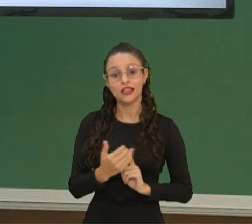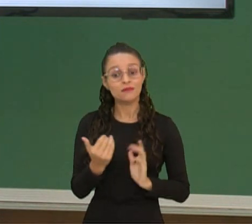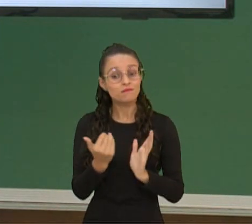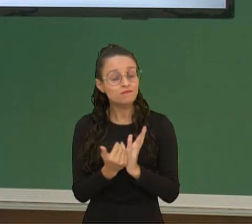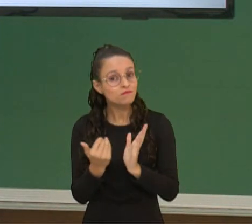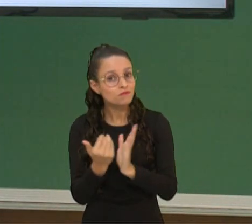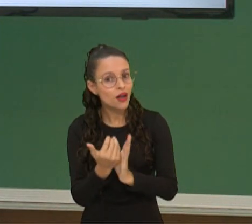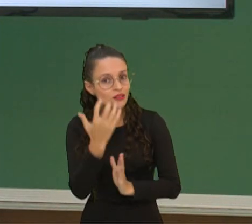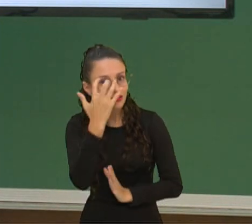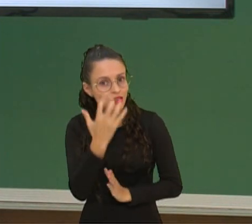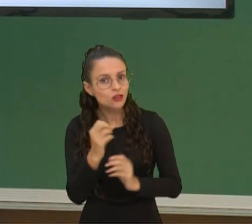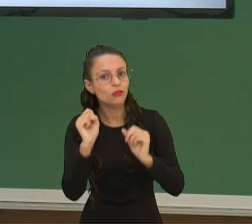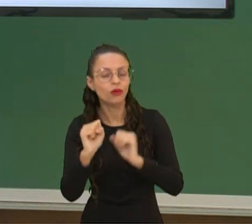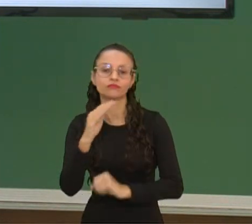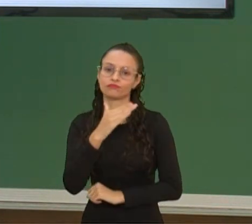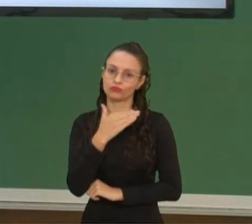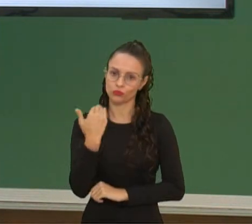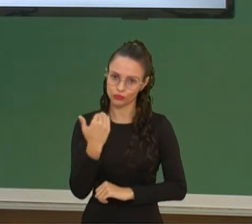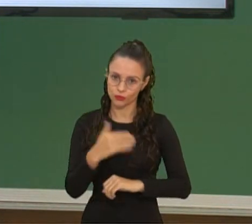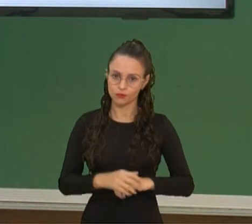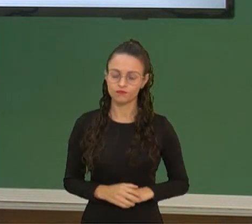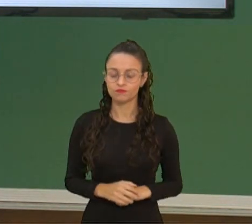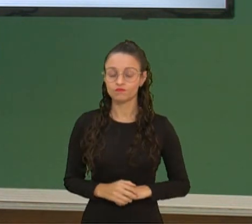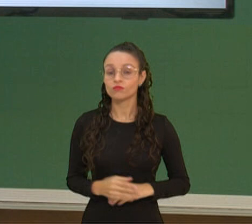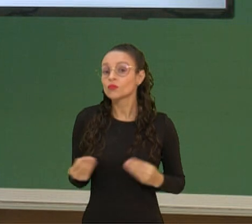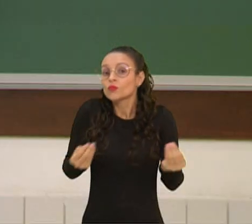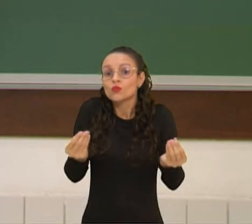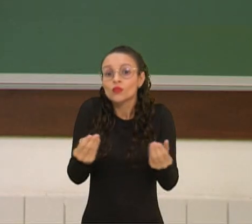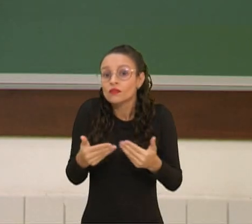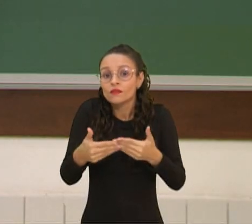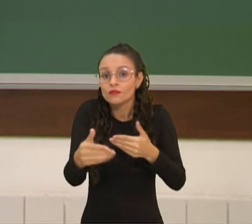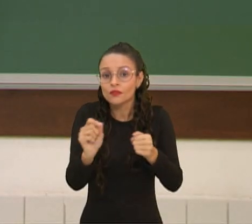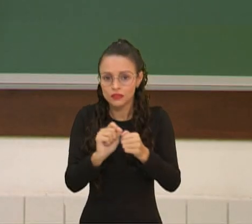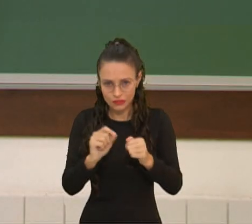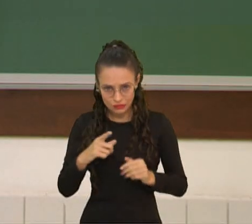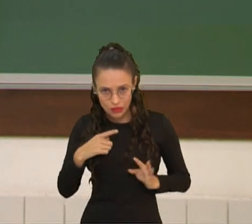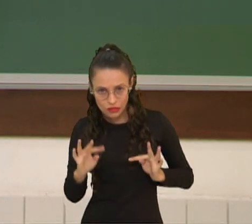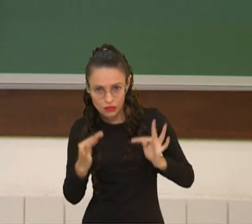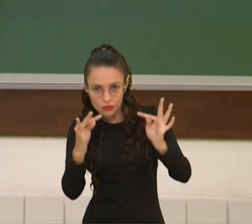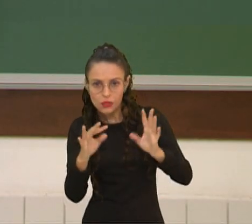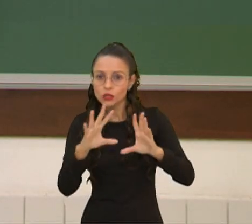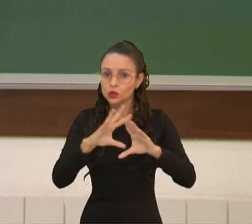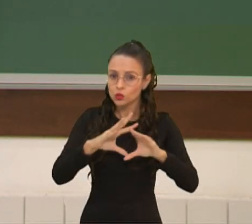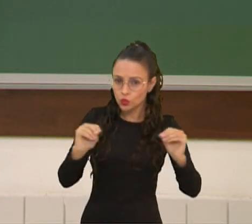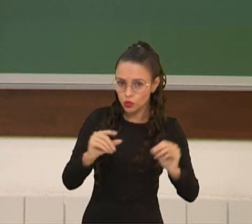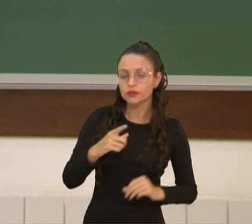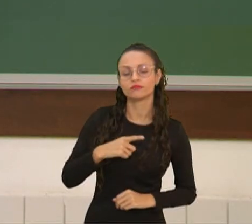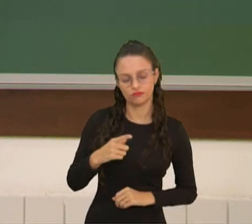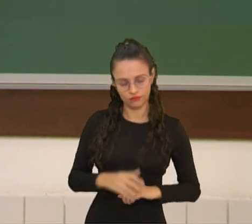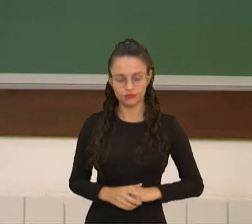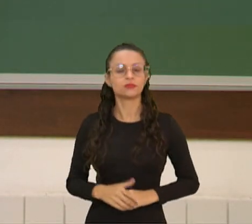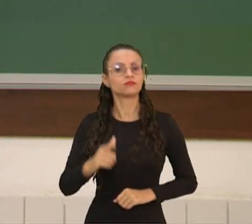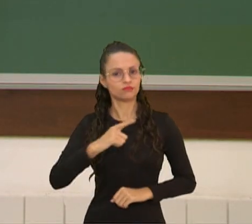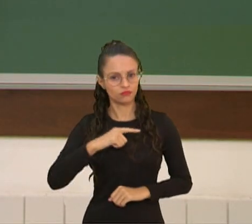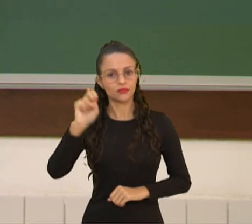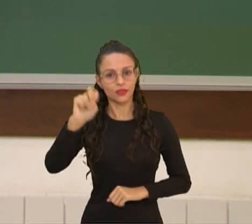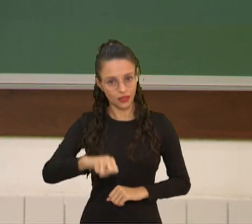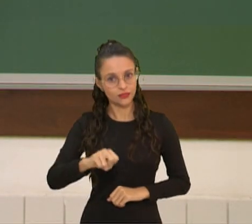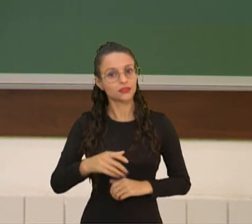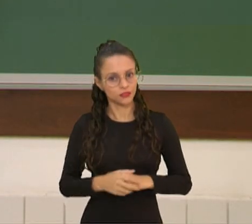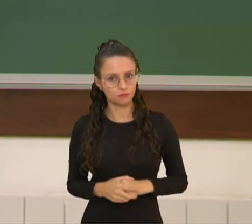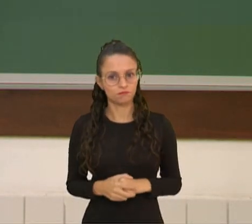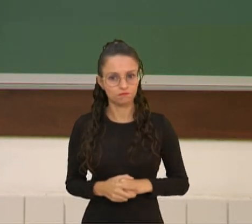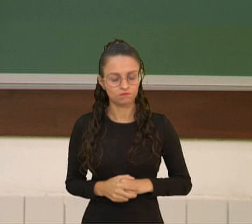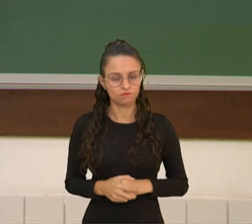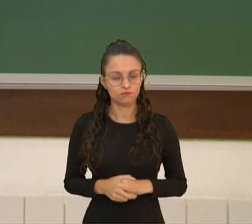casos mais graves a morte e o que fazer tem tratamento tem cura tem na notícia